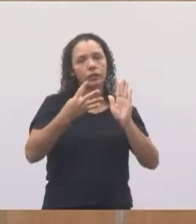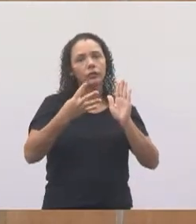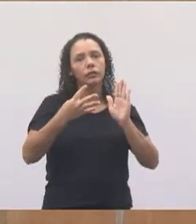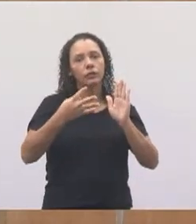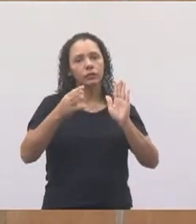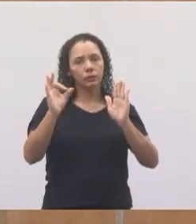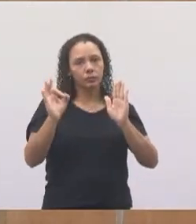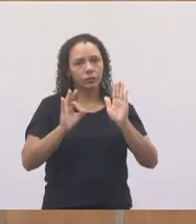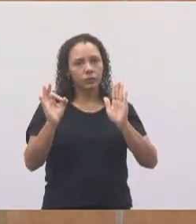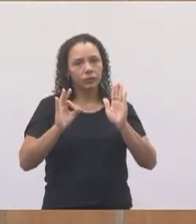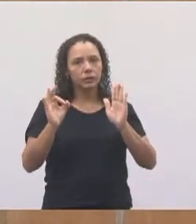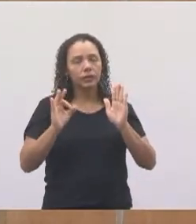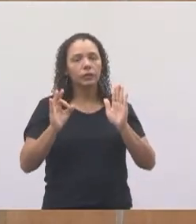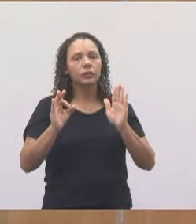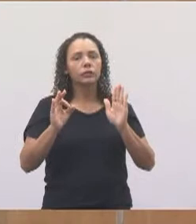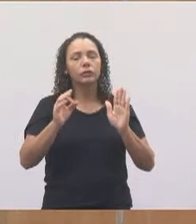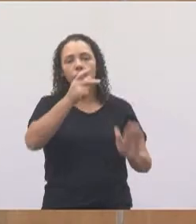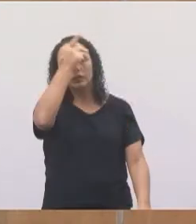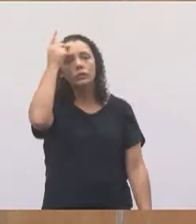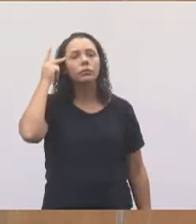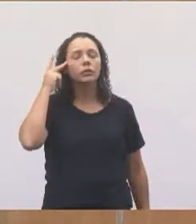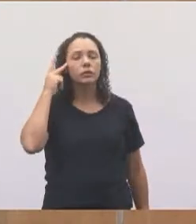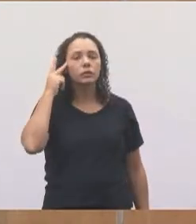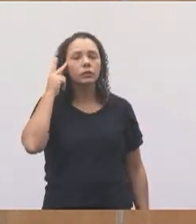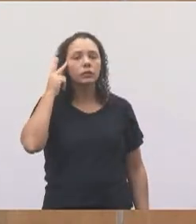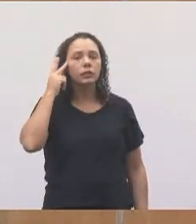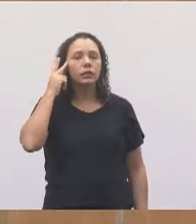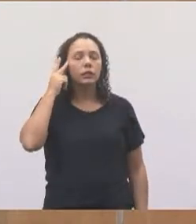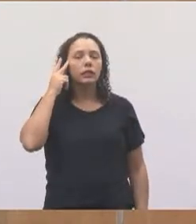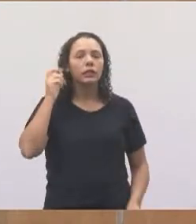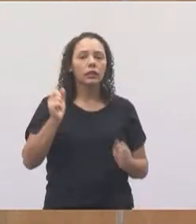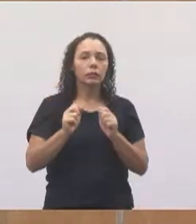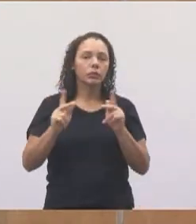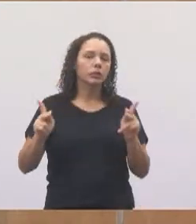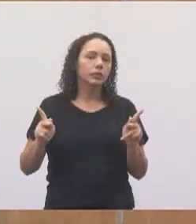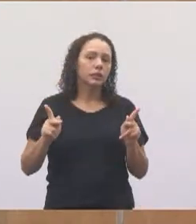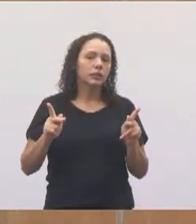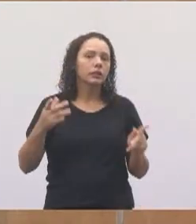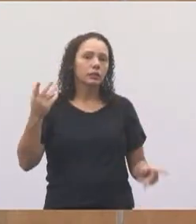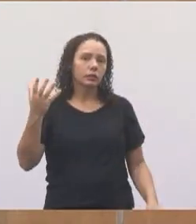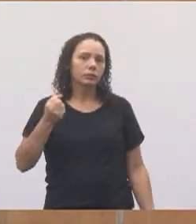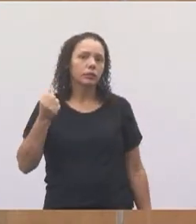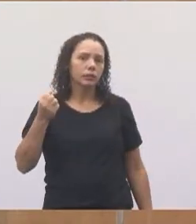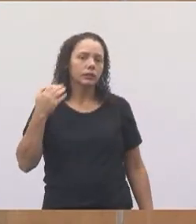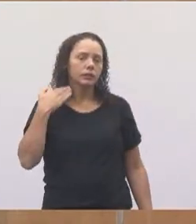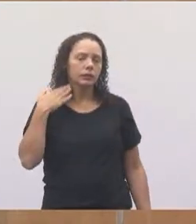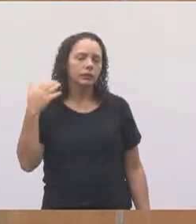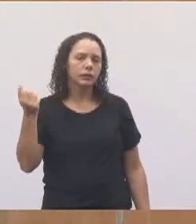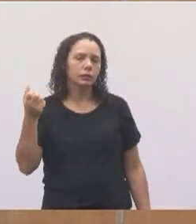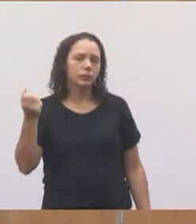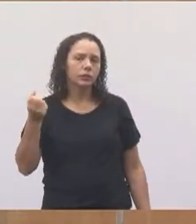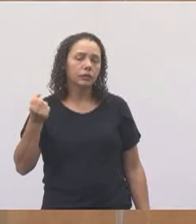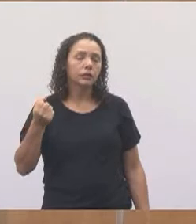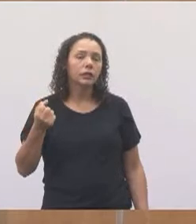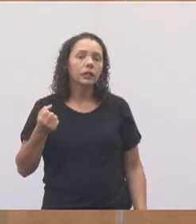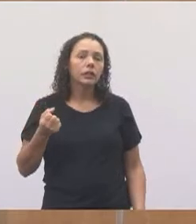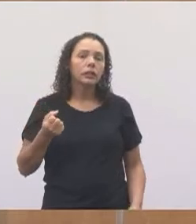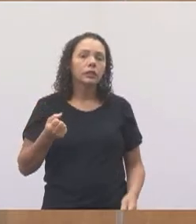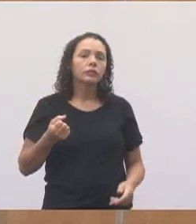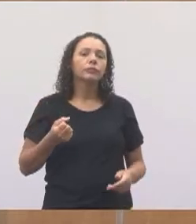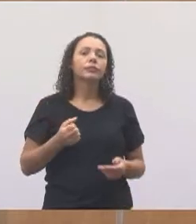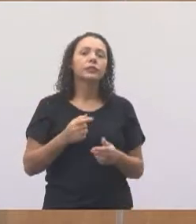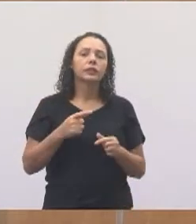para os aposentados e pensionistas, inclusive emenda aprovada por essa casa, no parágrafo único, dizendo que, de acordo com